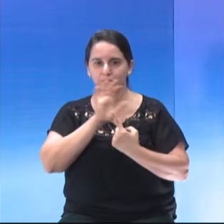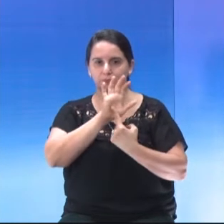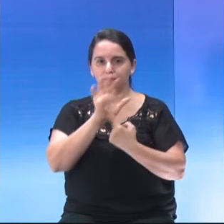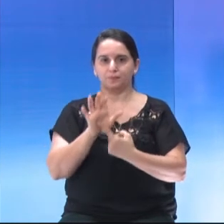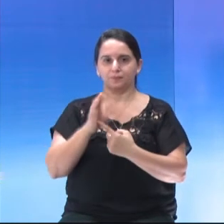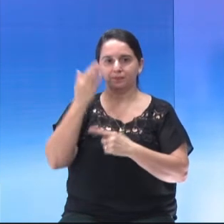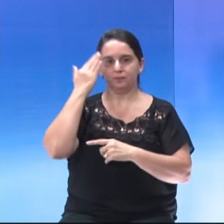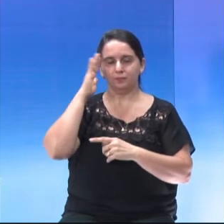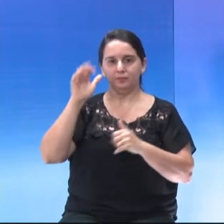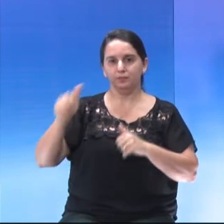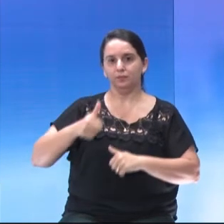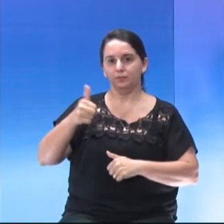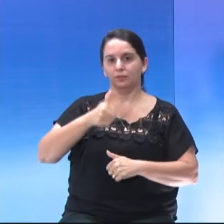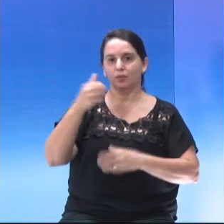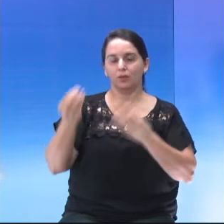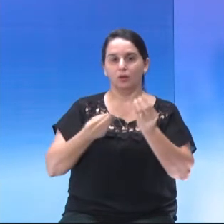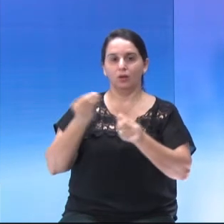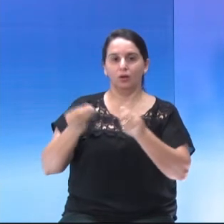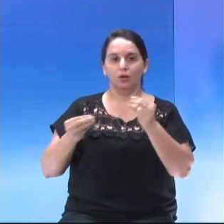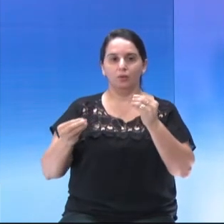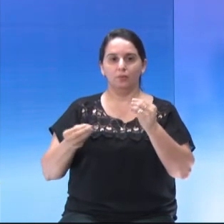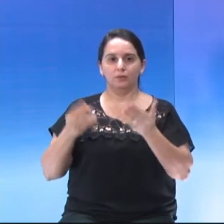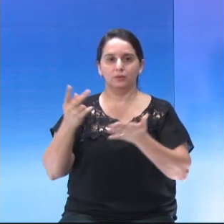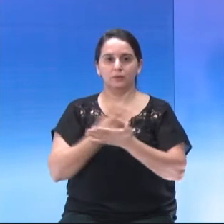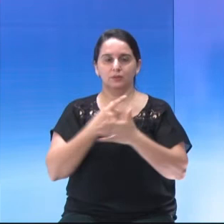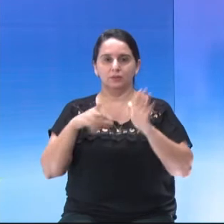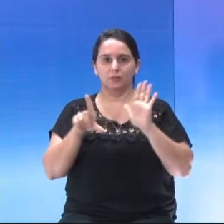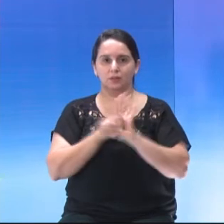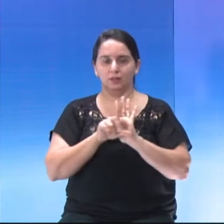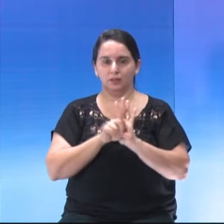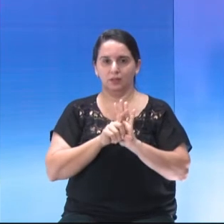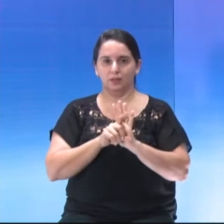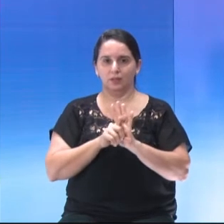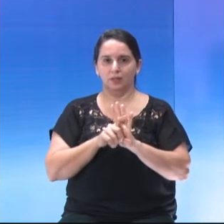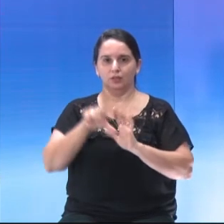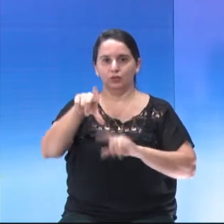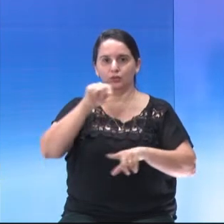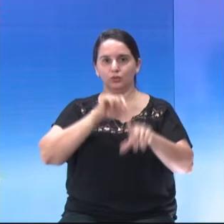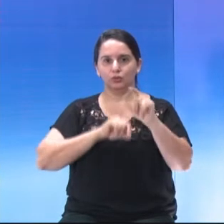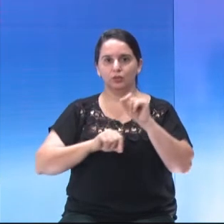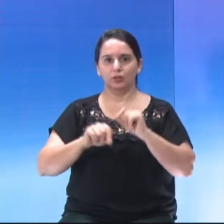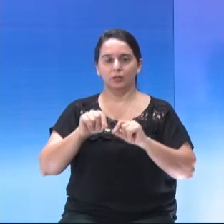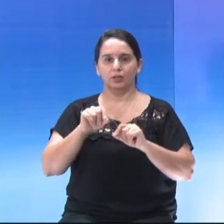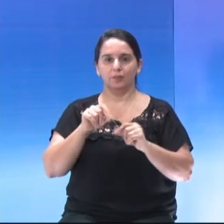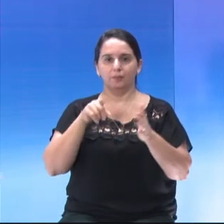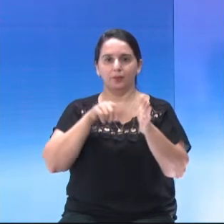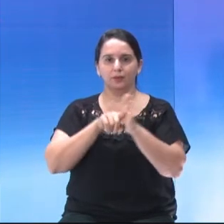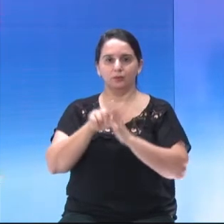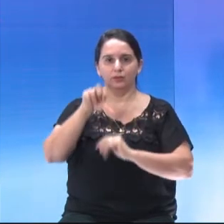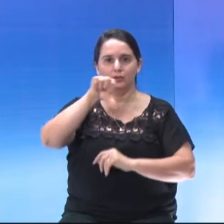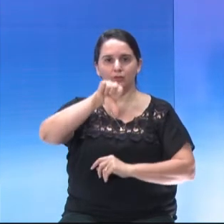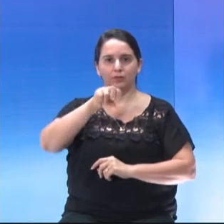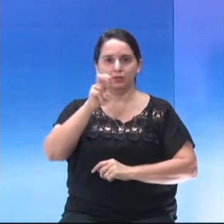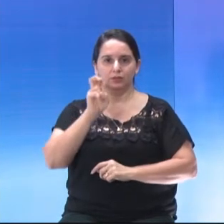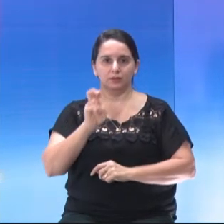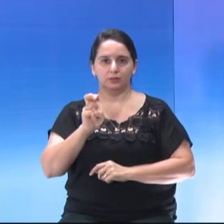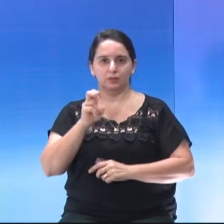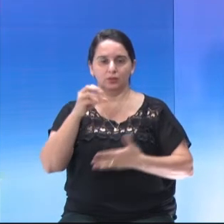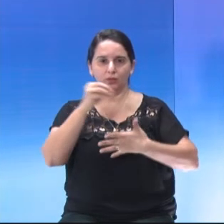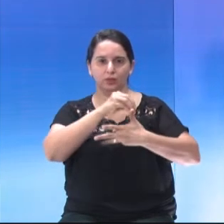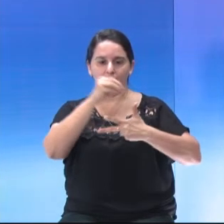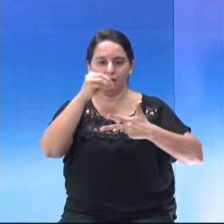melhor o entendimento acerca da lei de Hess, eu escolhi a questão 95 do Enem 2019